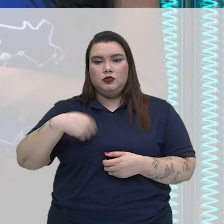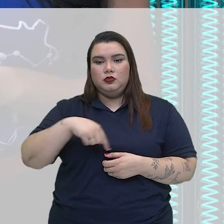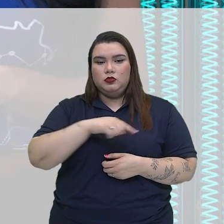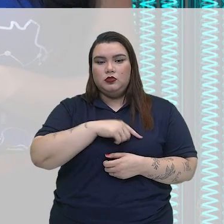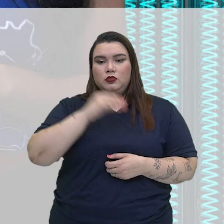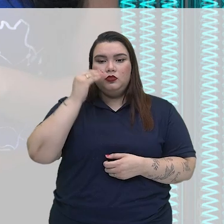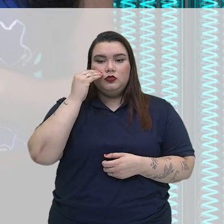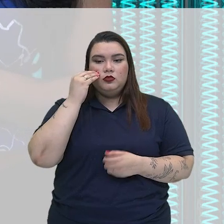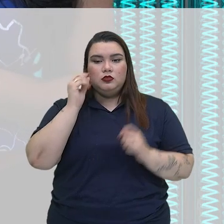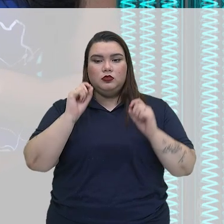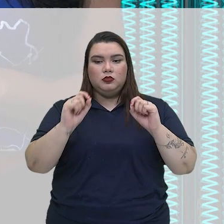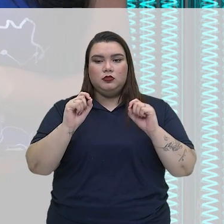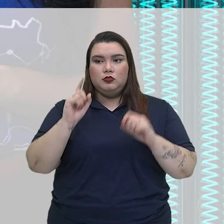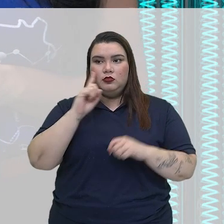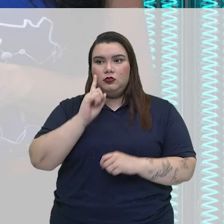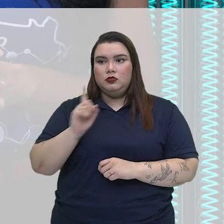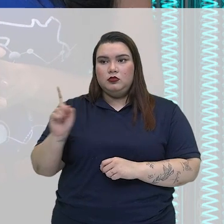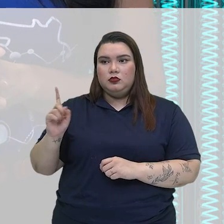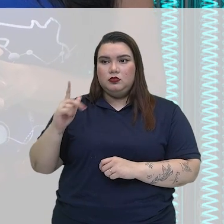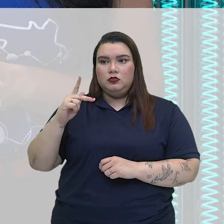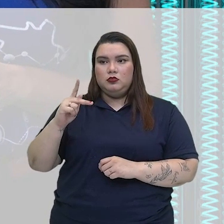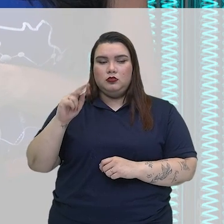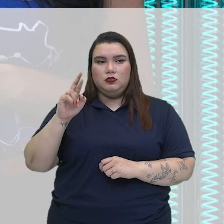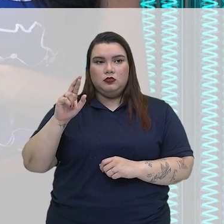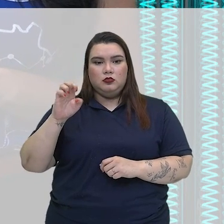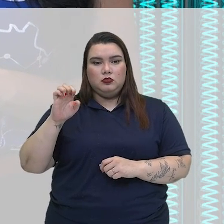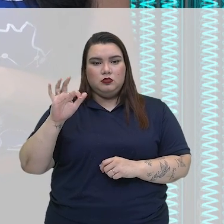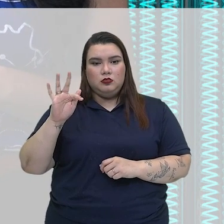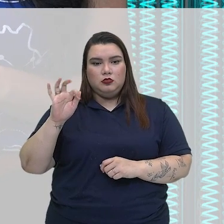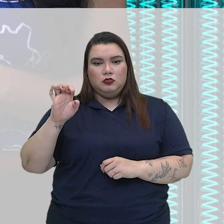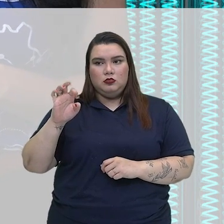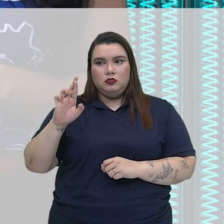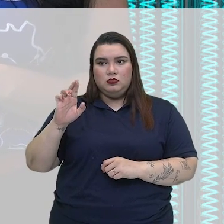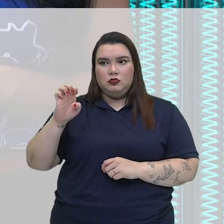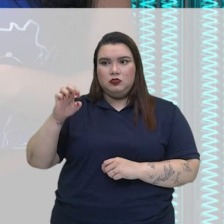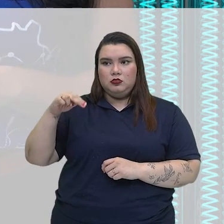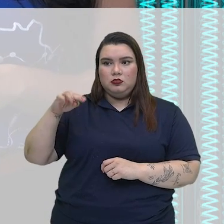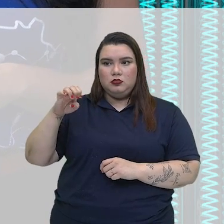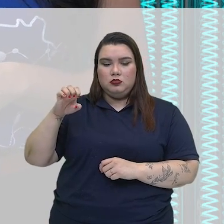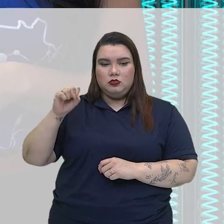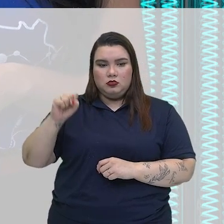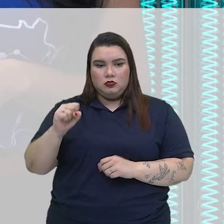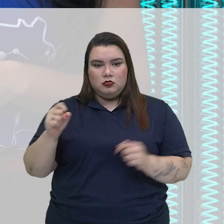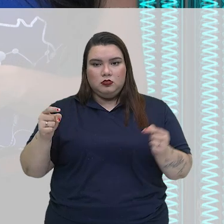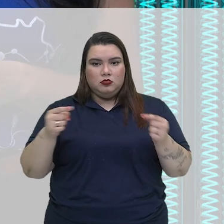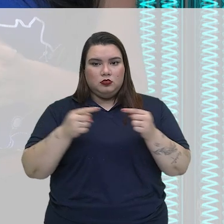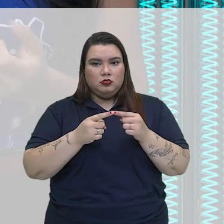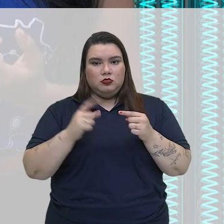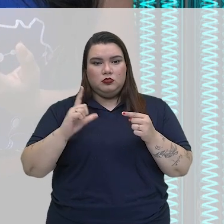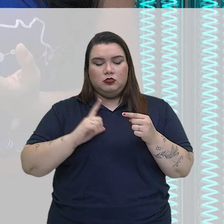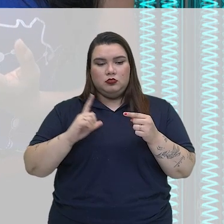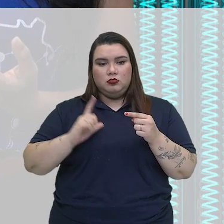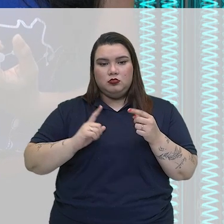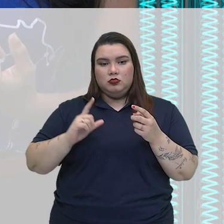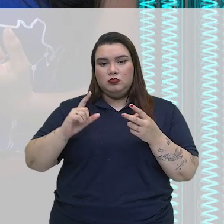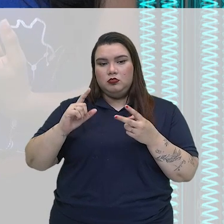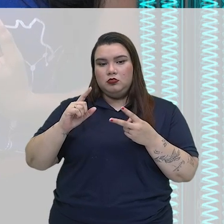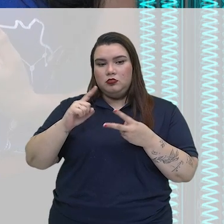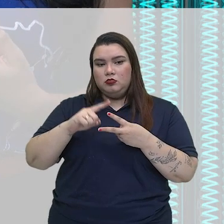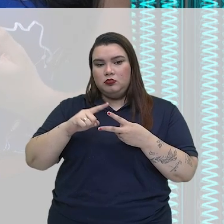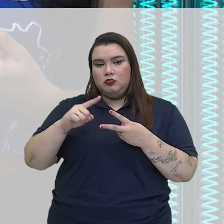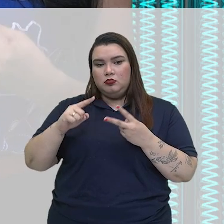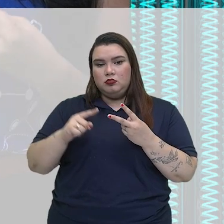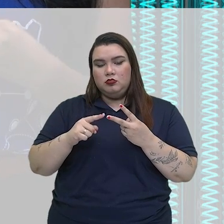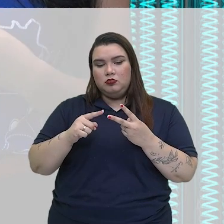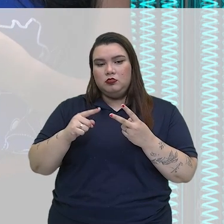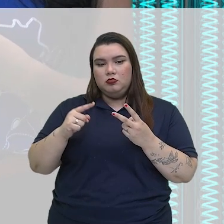sobre preference, que são as preferências, ok? Aqui nós temos